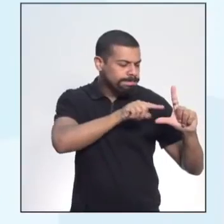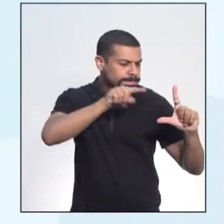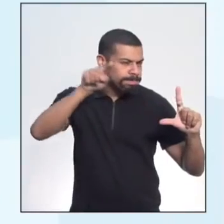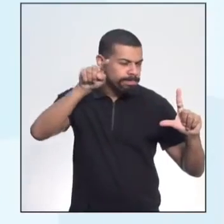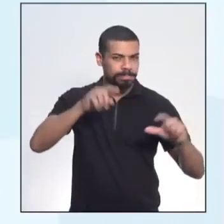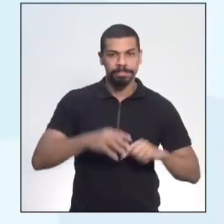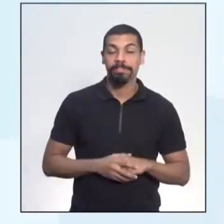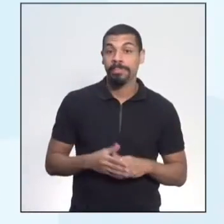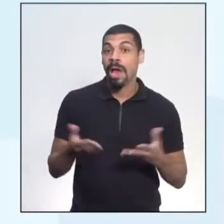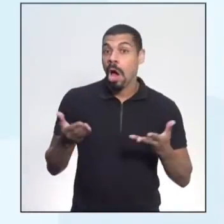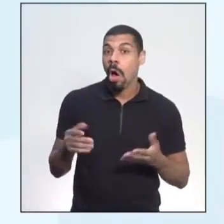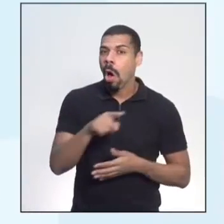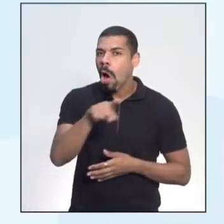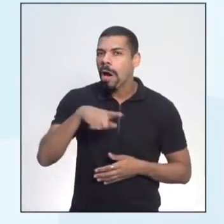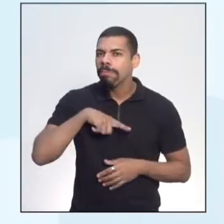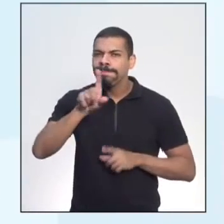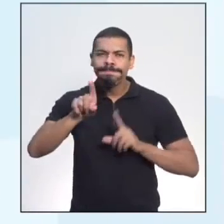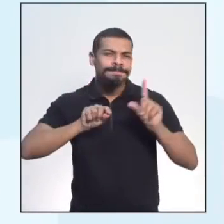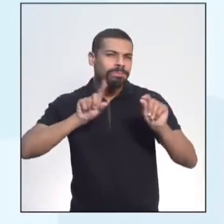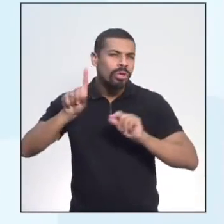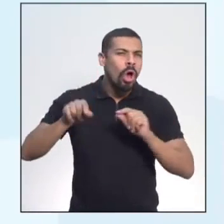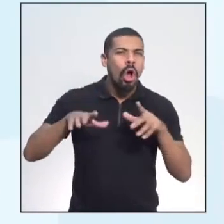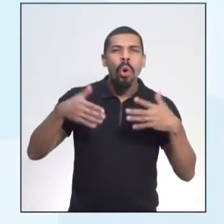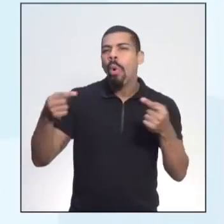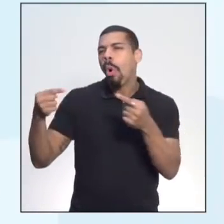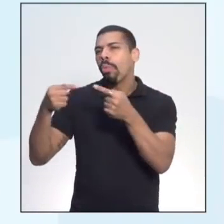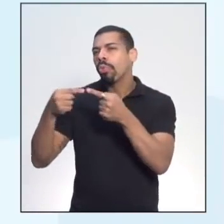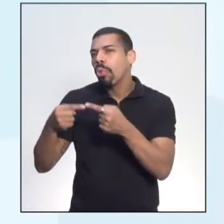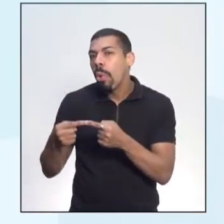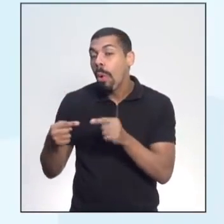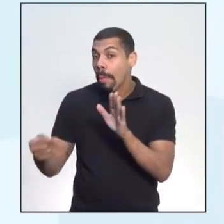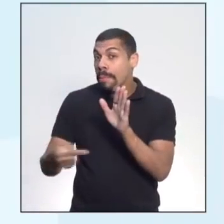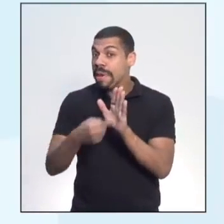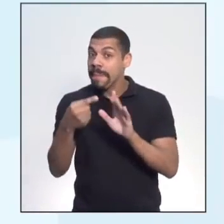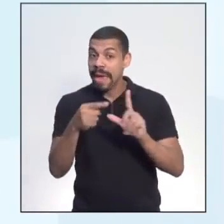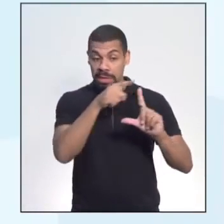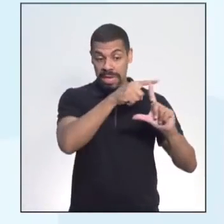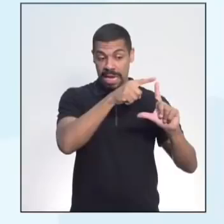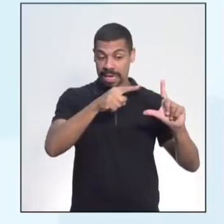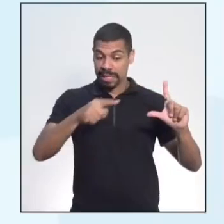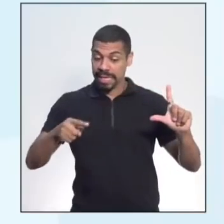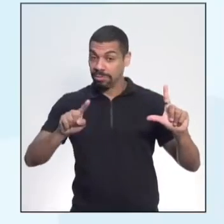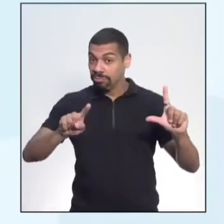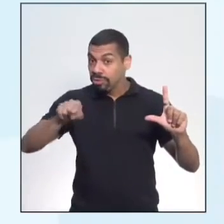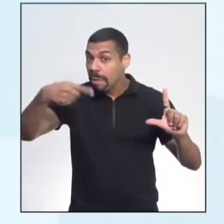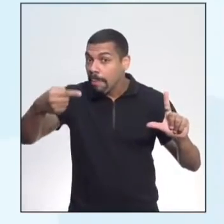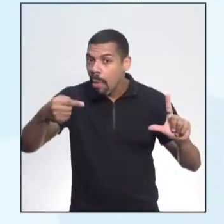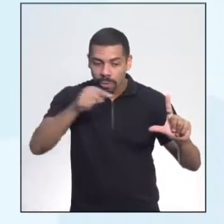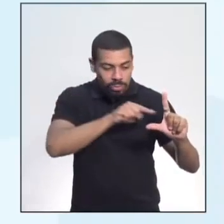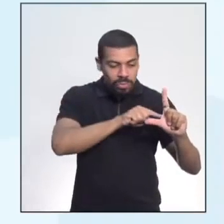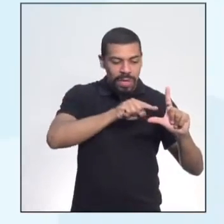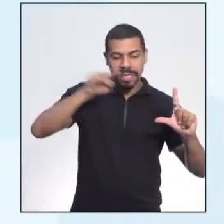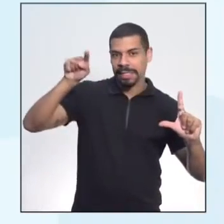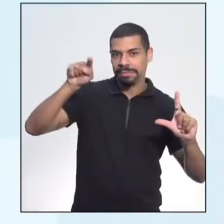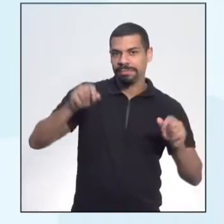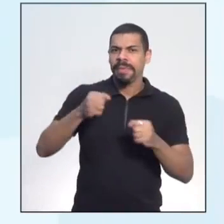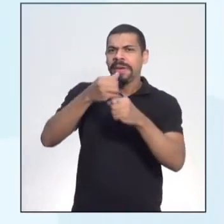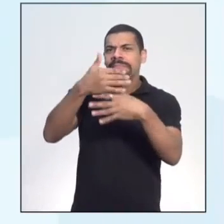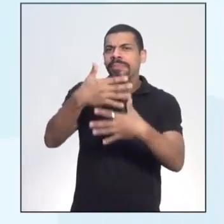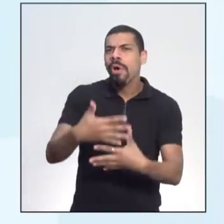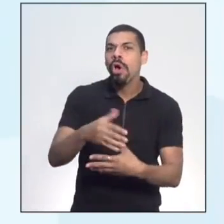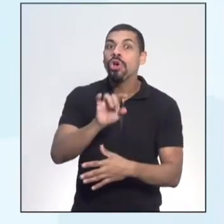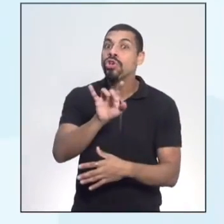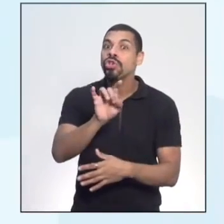crescente. Então, eu quero que você escolha qual é o decrescente, qual é o crescente e escolha a alternativa. E no chat você vai